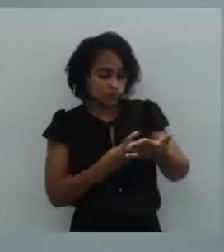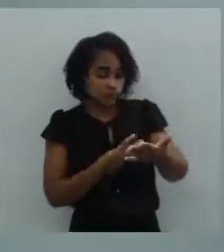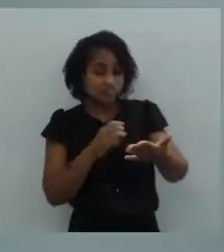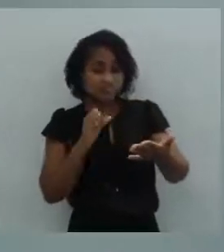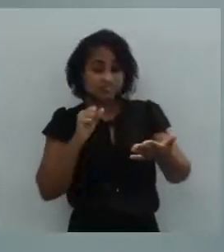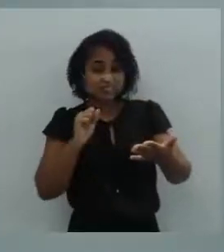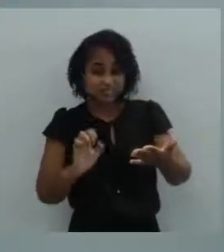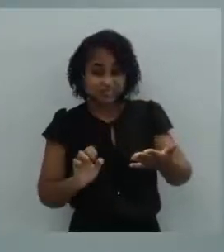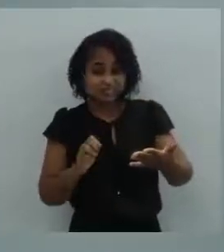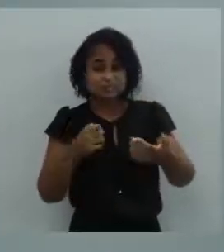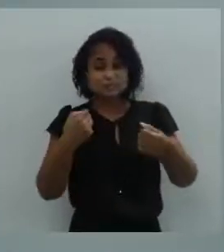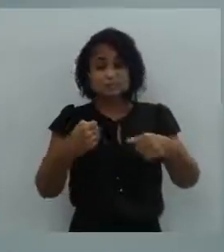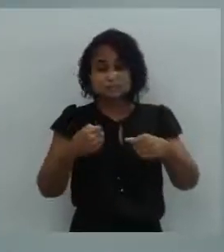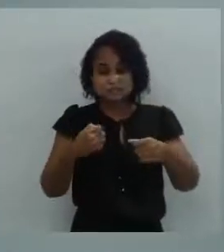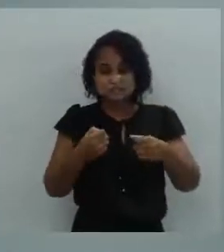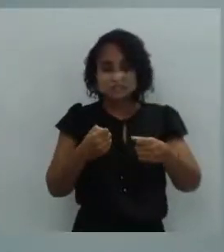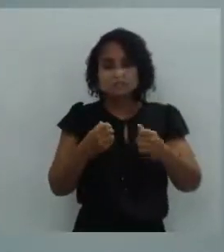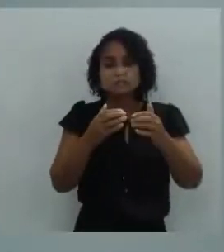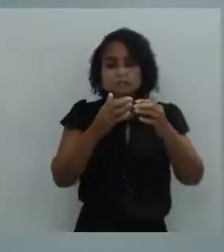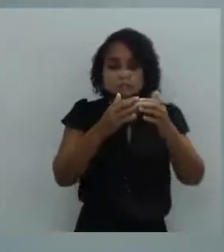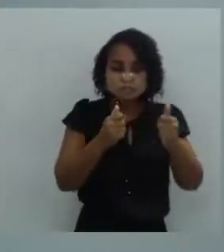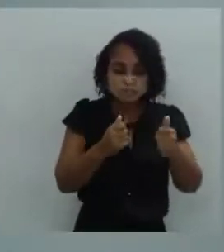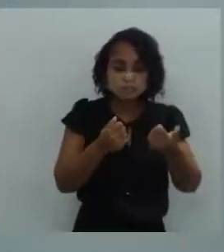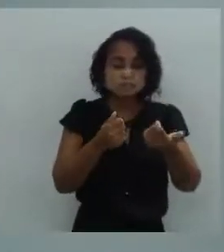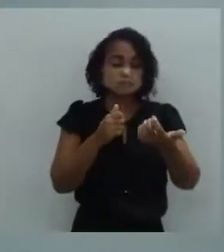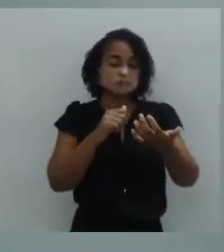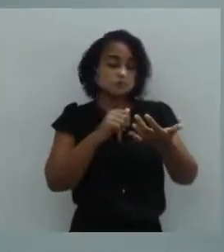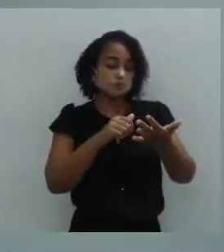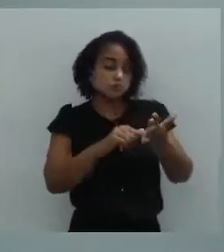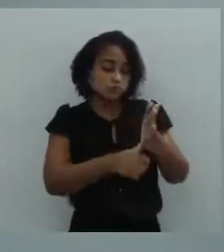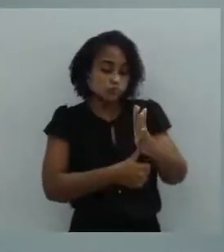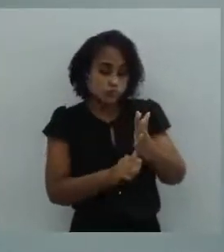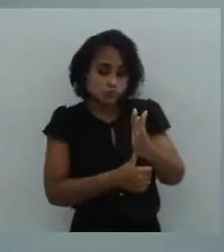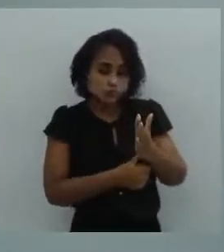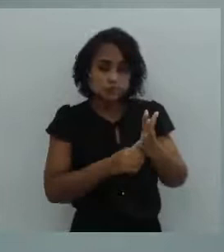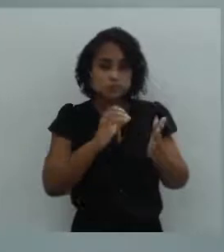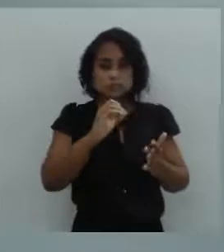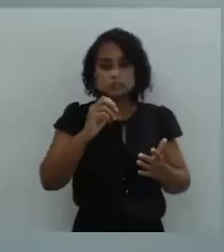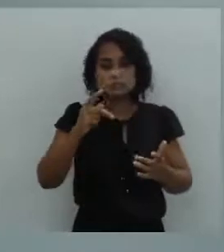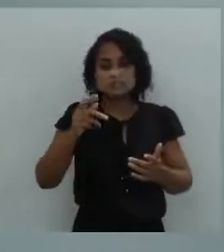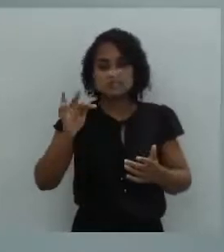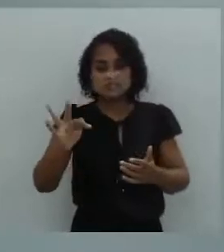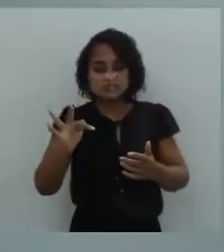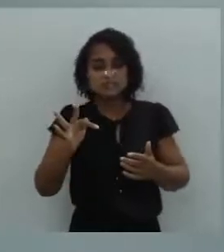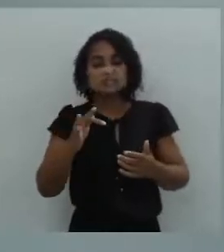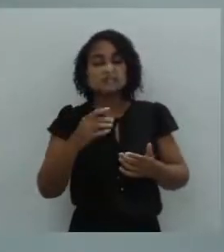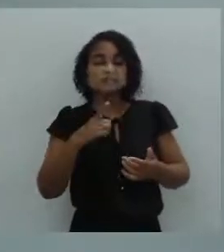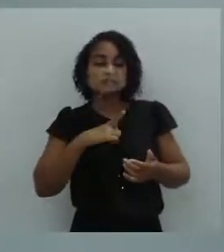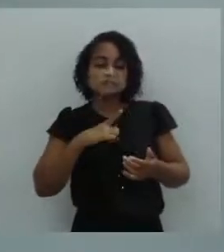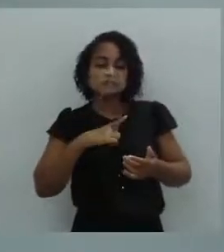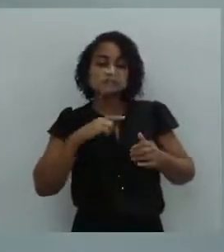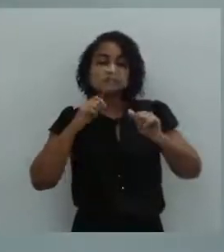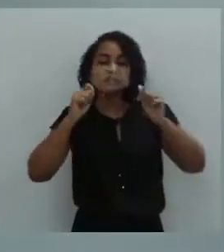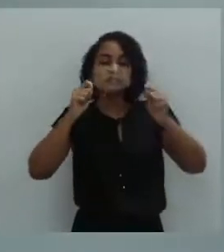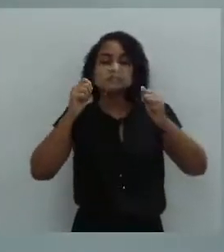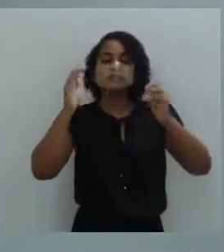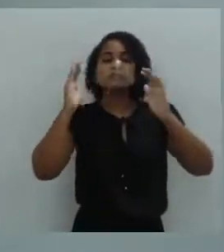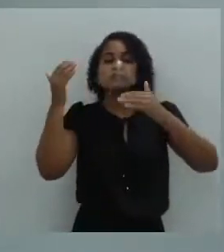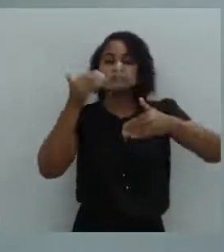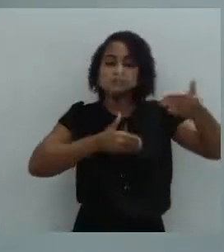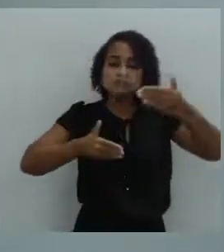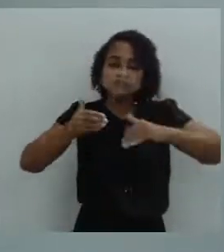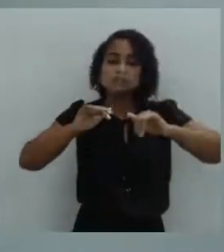se for necessário a solicitação do número de documentos das pessoas que estão participando dessa reivindicação com